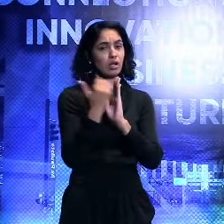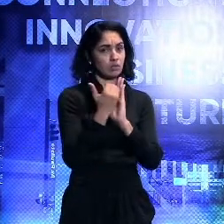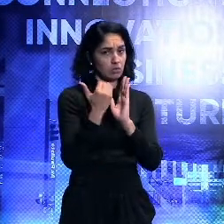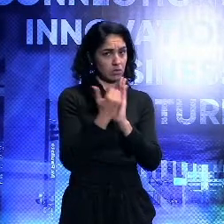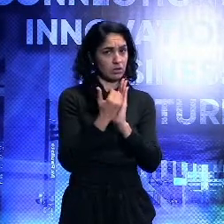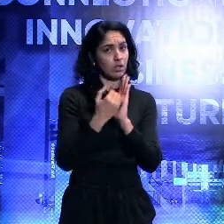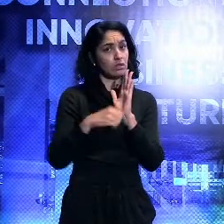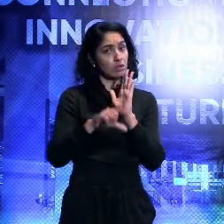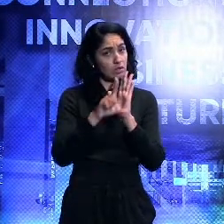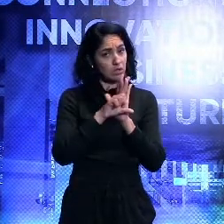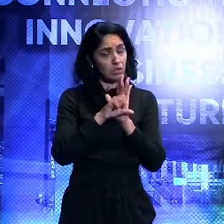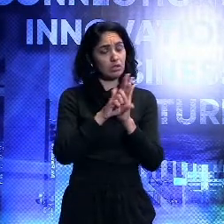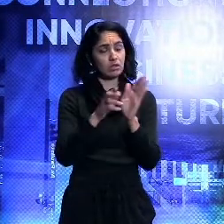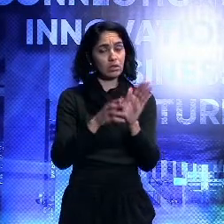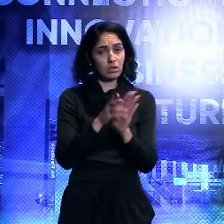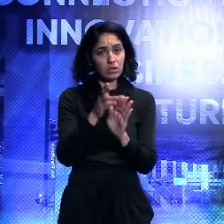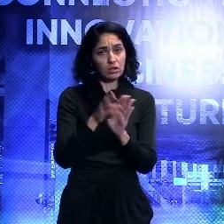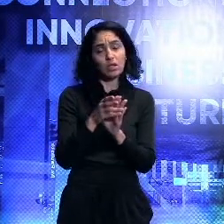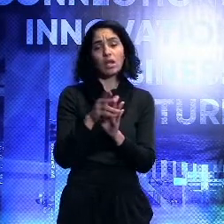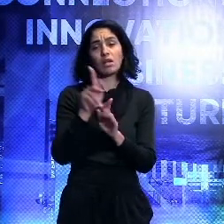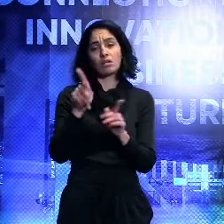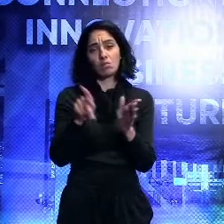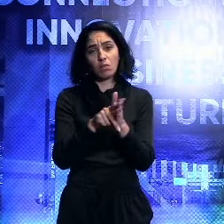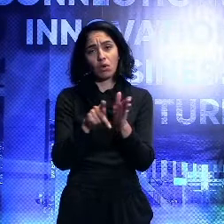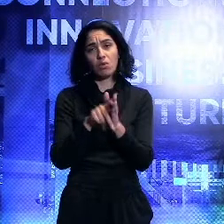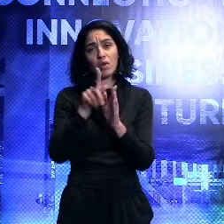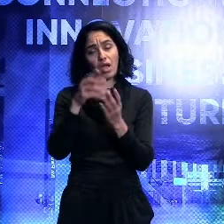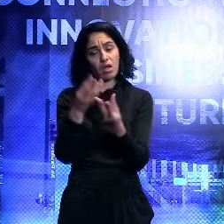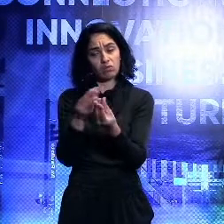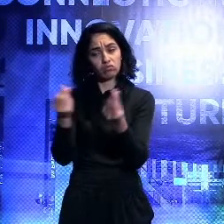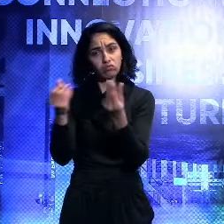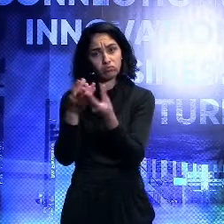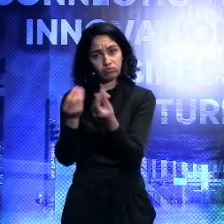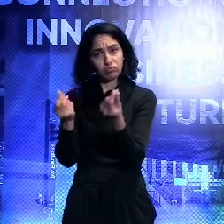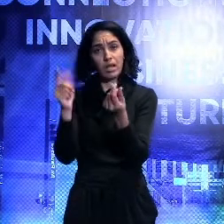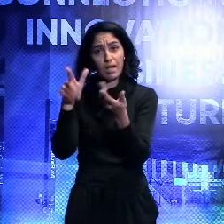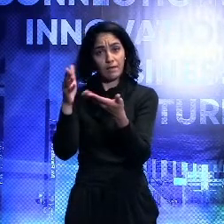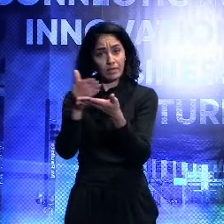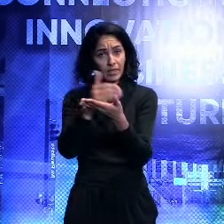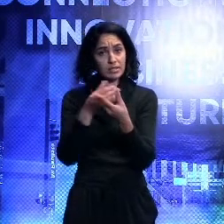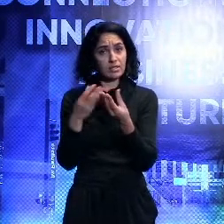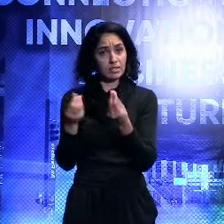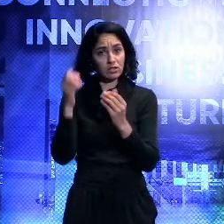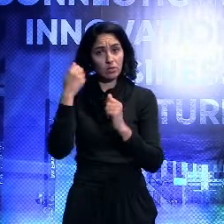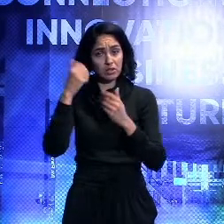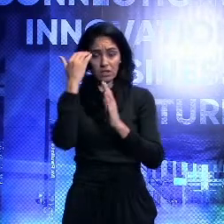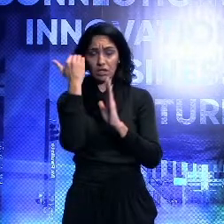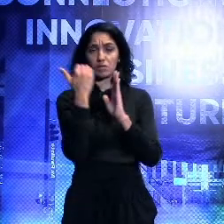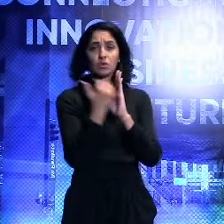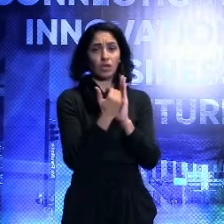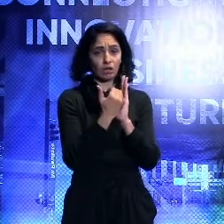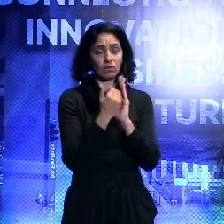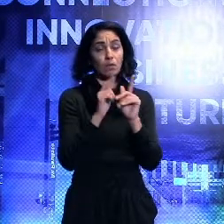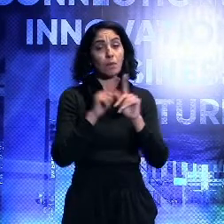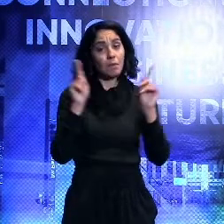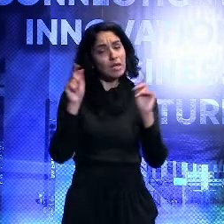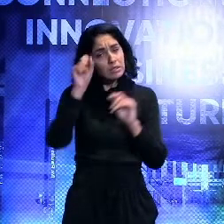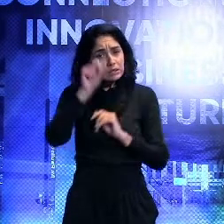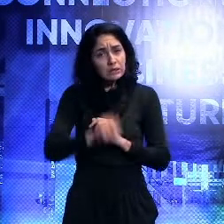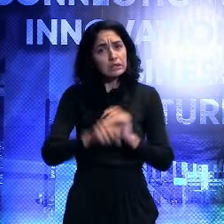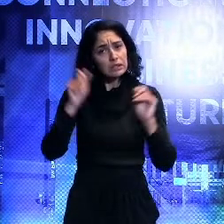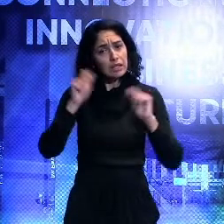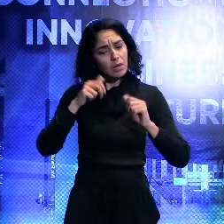A orientação política e sexual é um dado sensível, tem que ser respeitado, né? Então, todos esses cuidados têm que ser tomados. Mas, sim, a gente pode